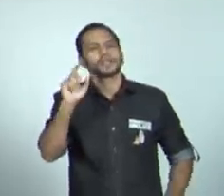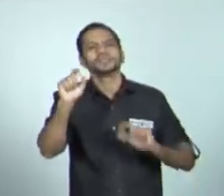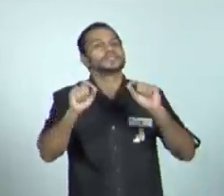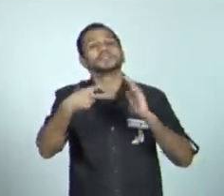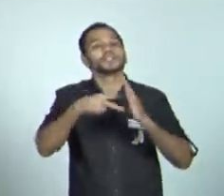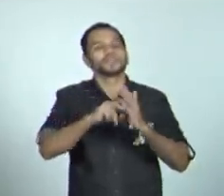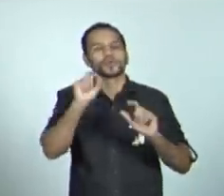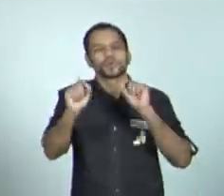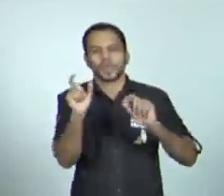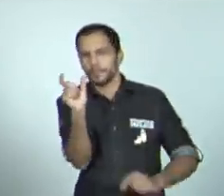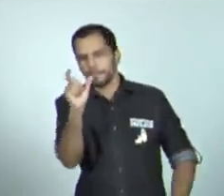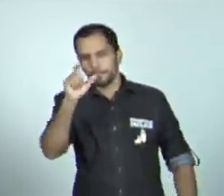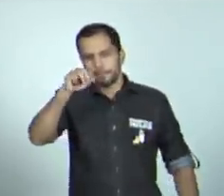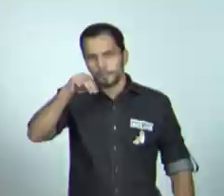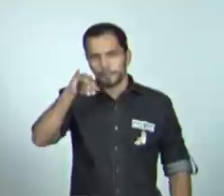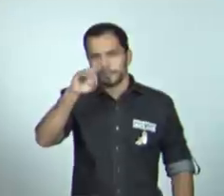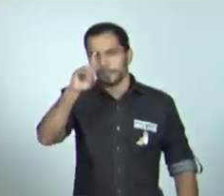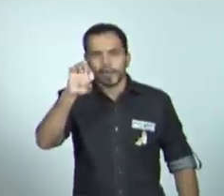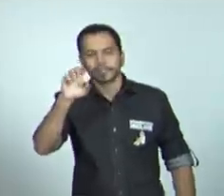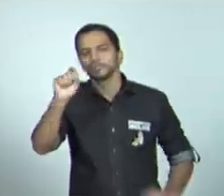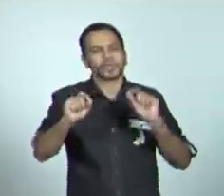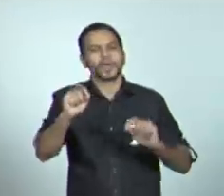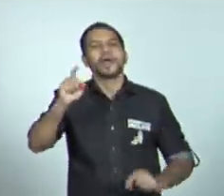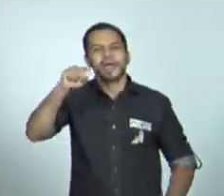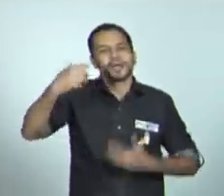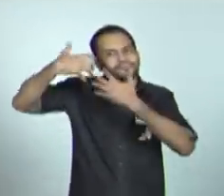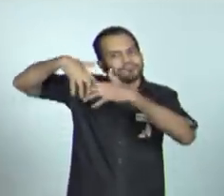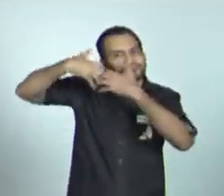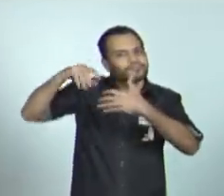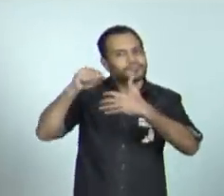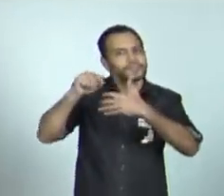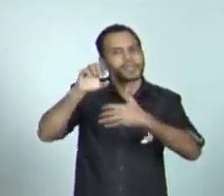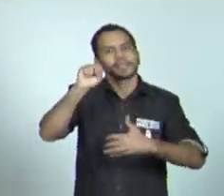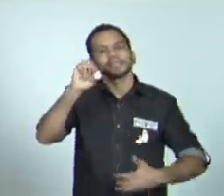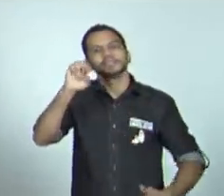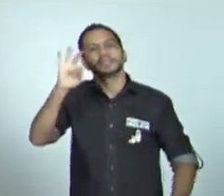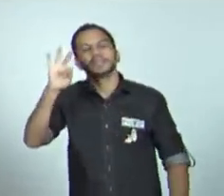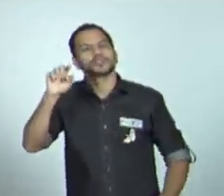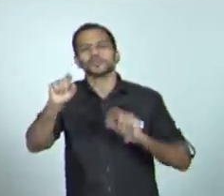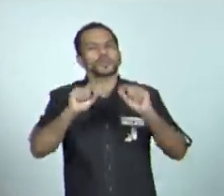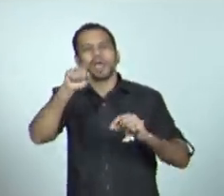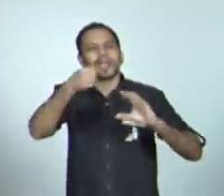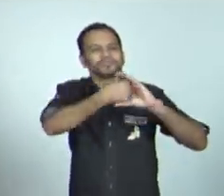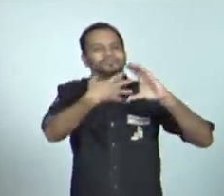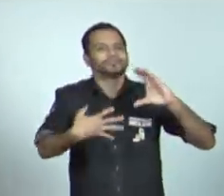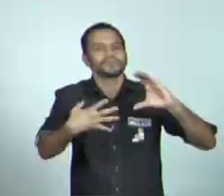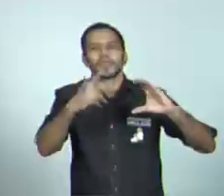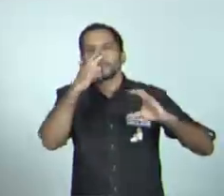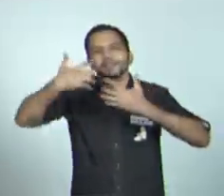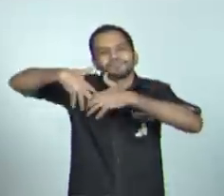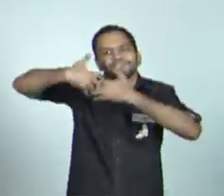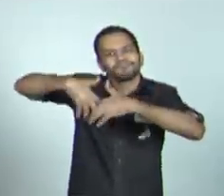significa duas coisas mais é a sua mente 7 é sua configuração ou seja é a